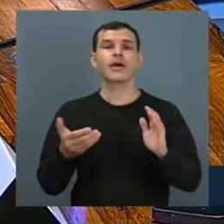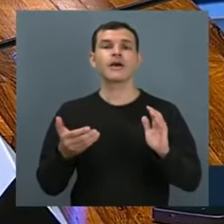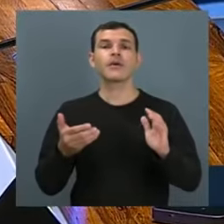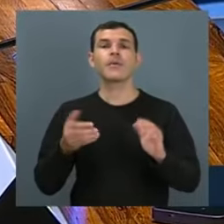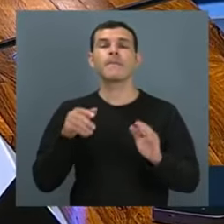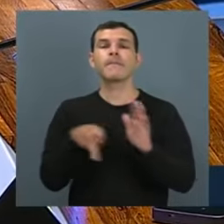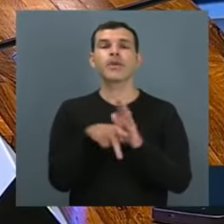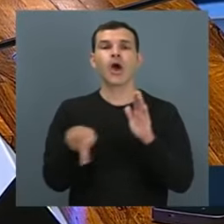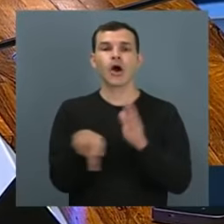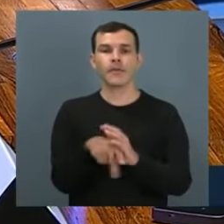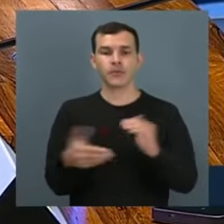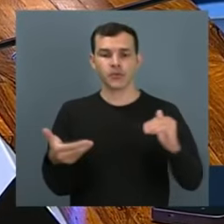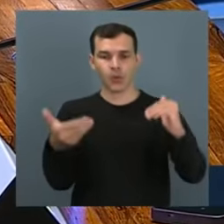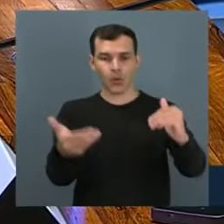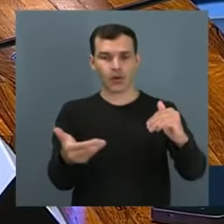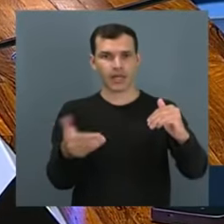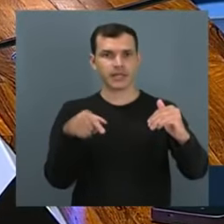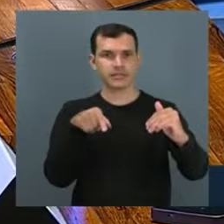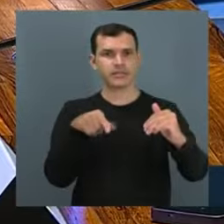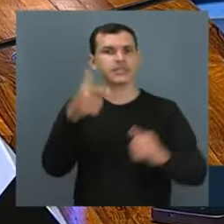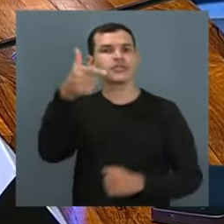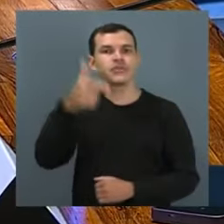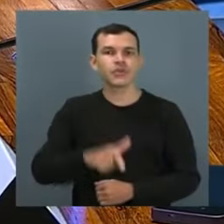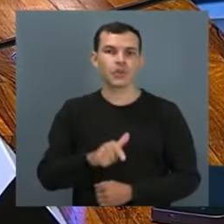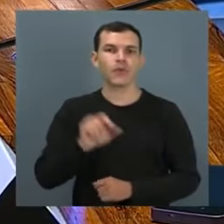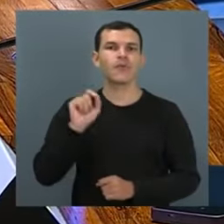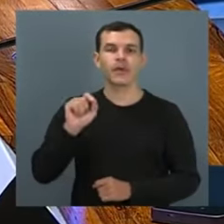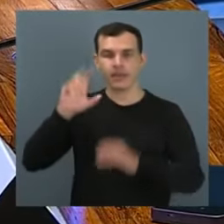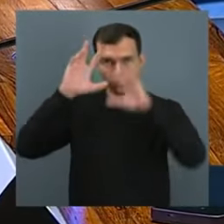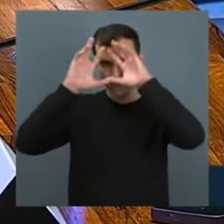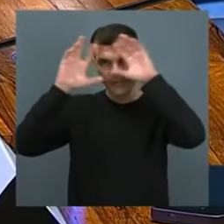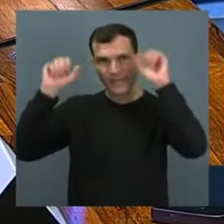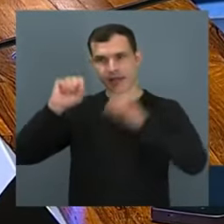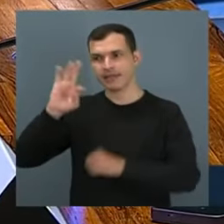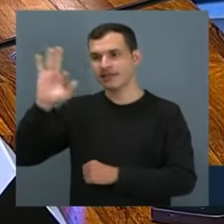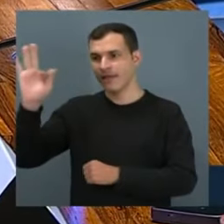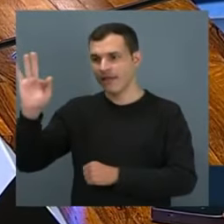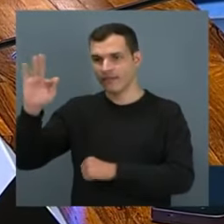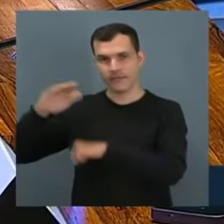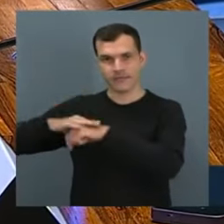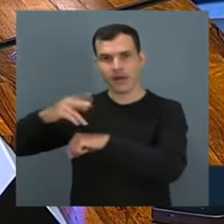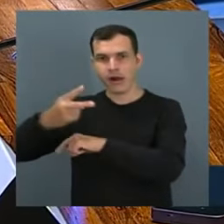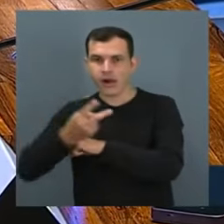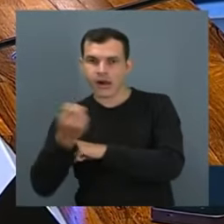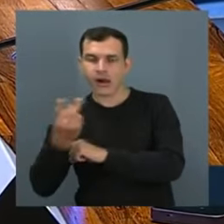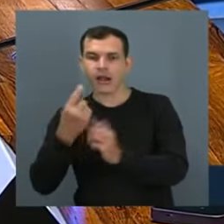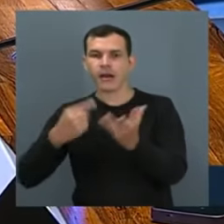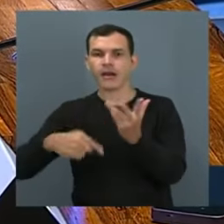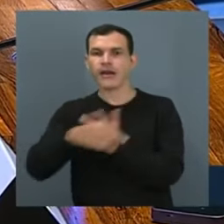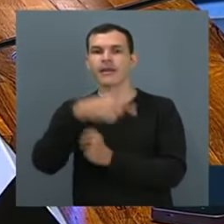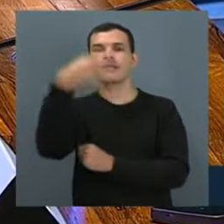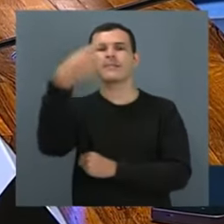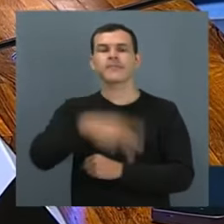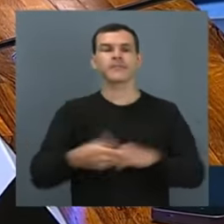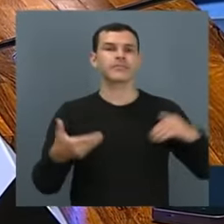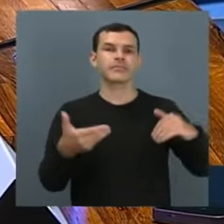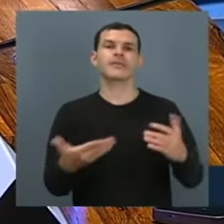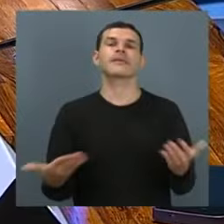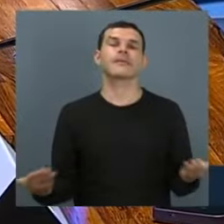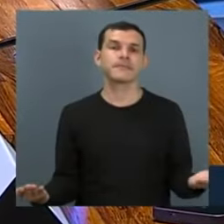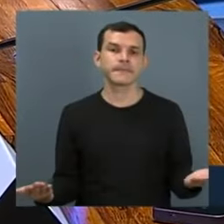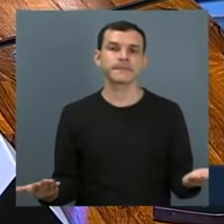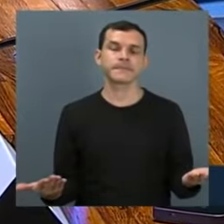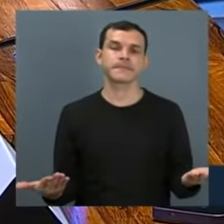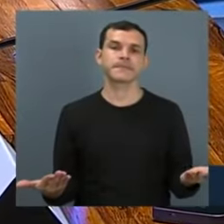vez, o STF usurpando competência do Congresso Nacional. Até quando? Mas eu queria chamar